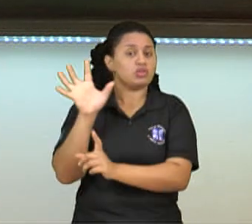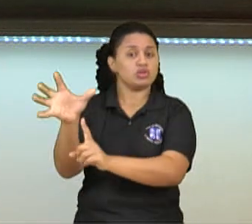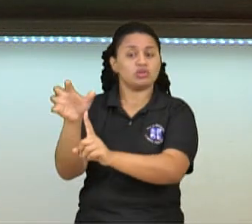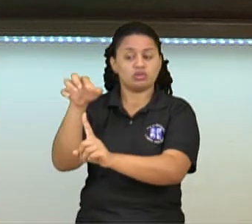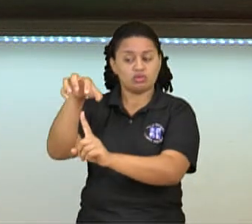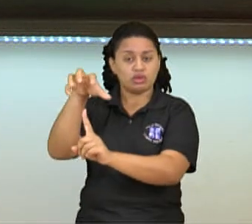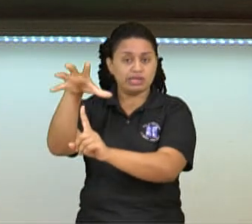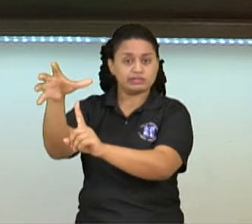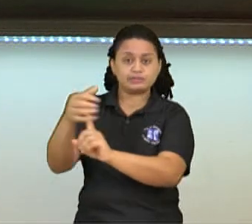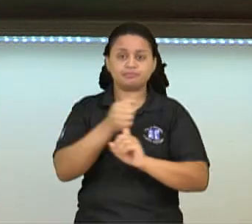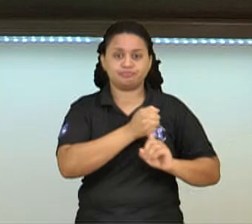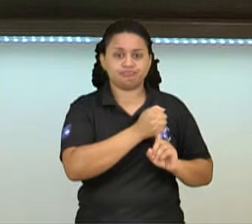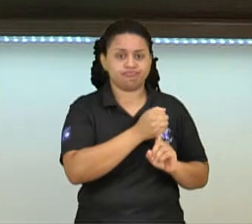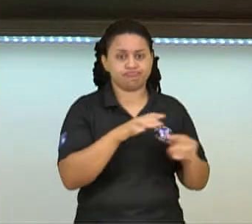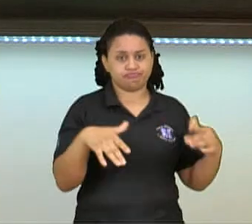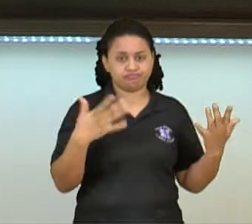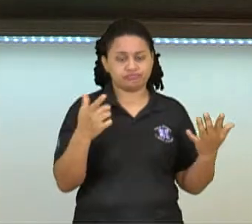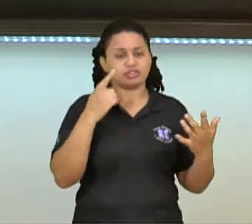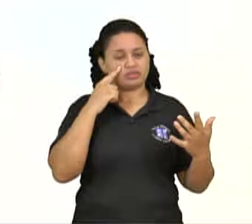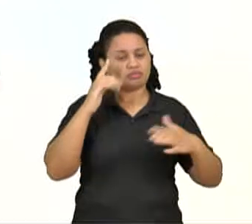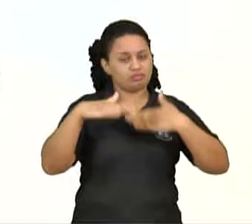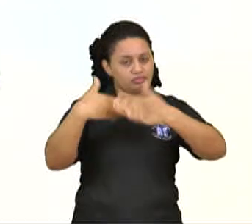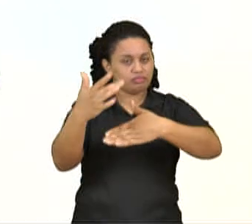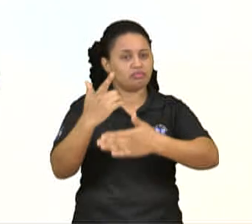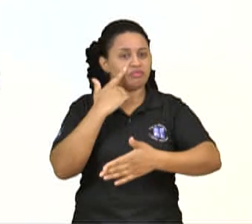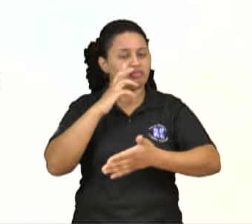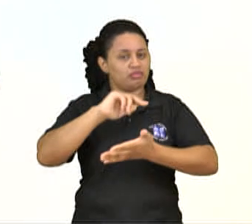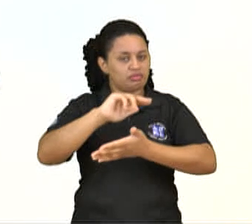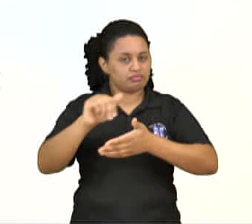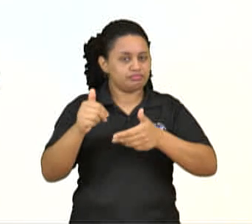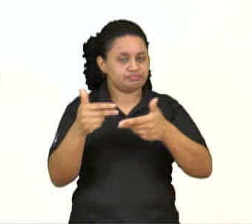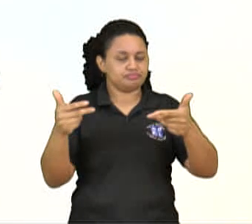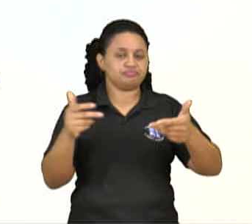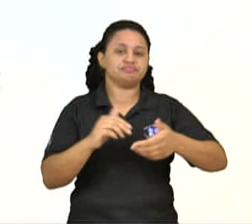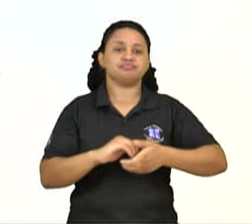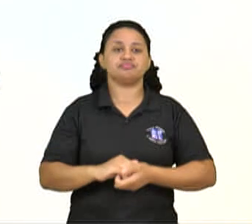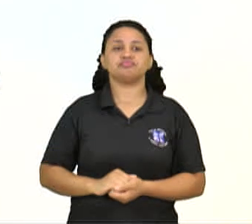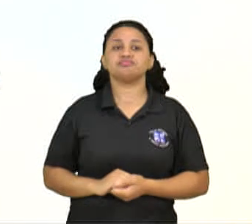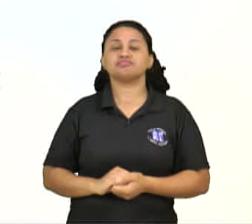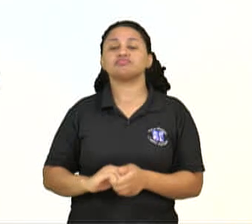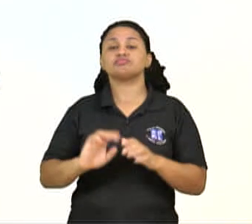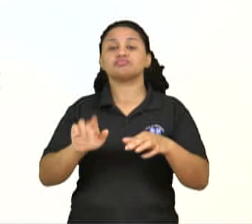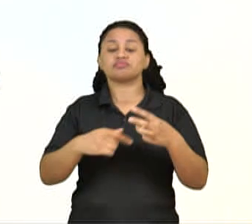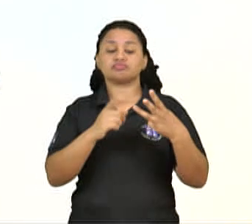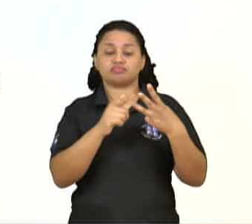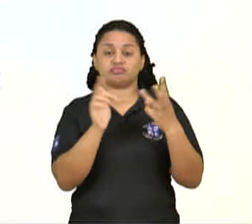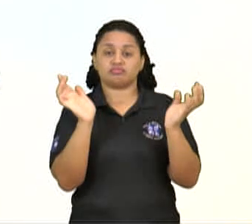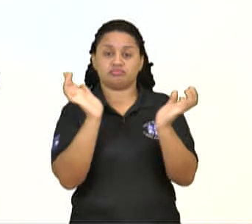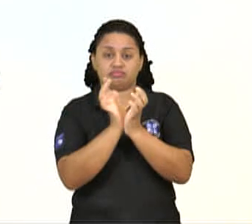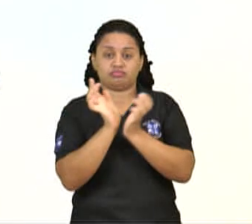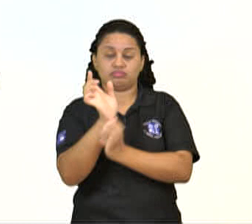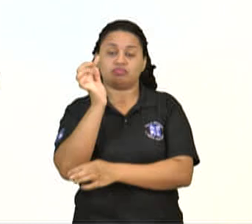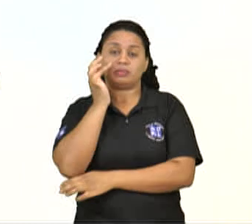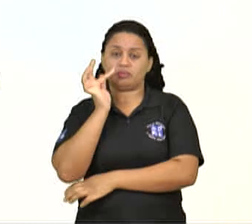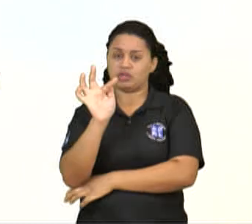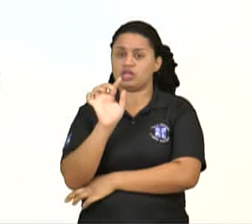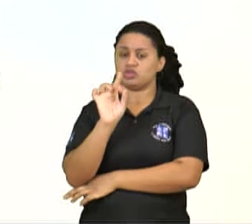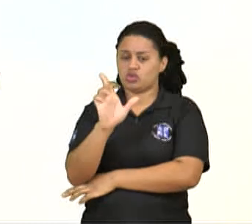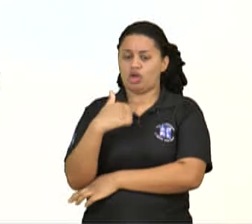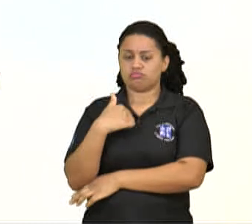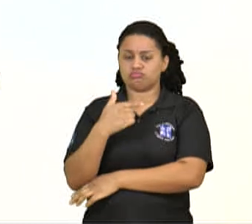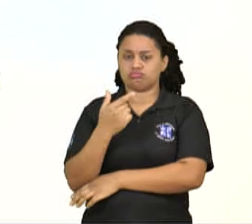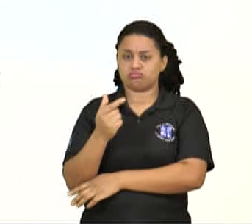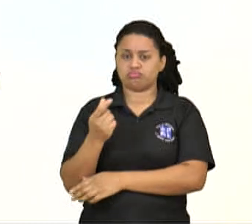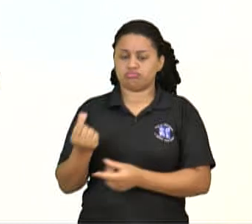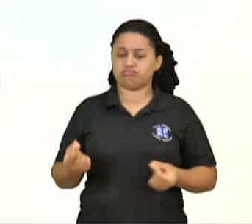coisa vai acontecer. O terceiro Estado francês, ele não era constituído só por